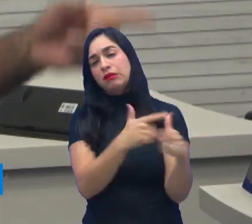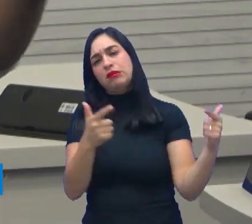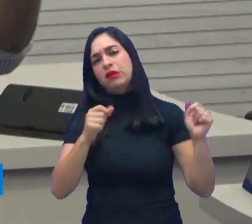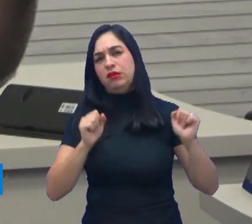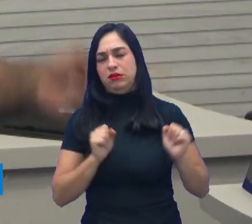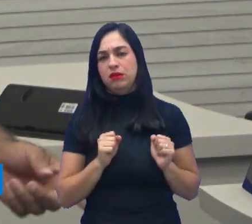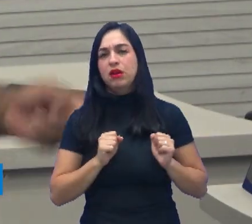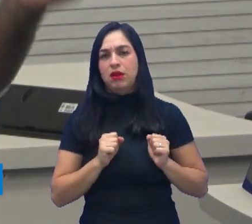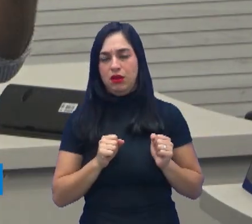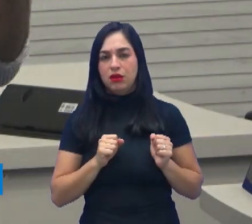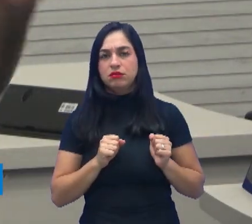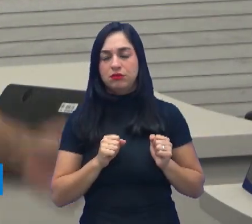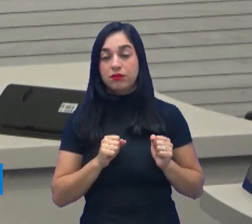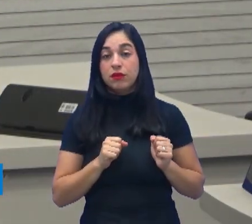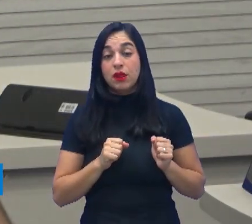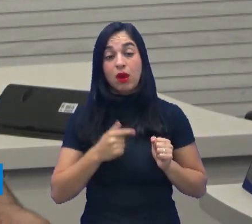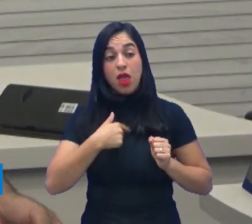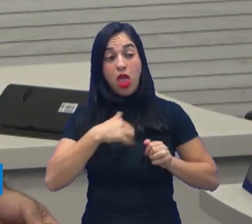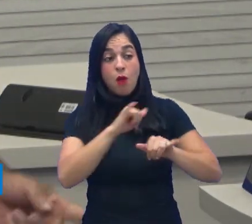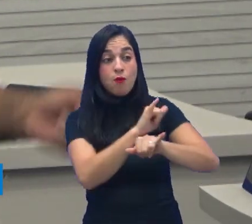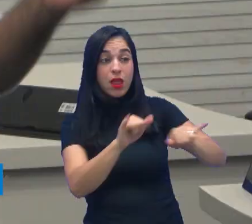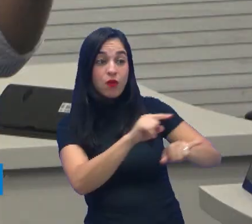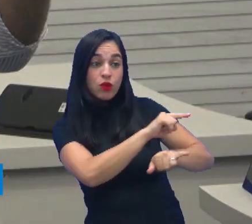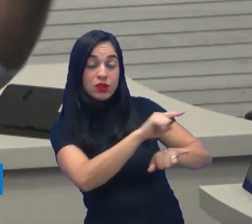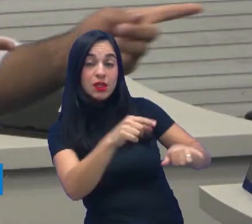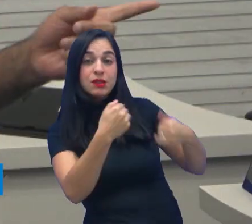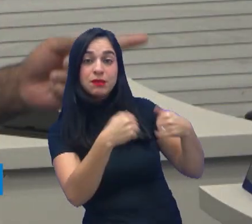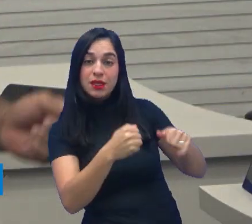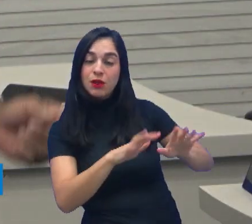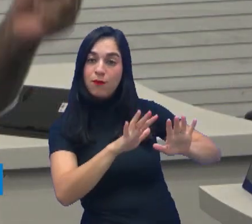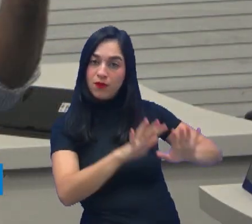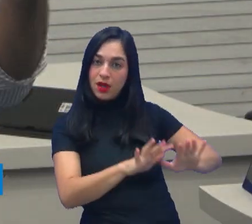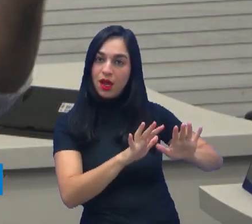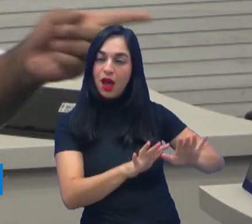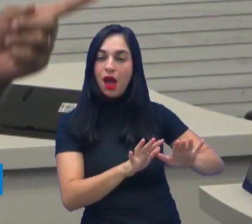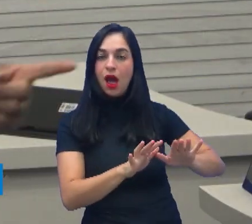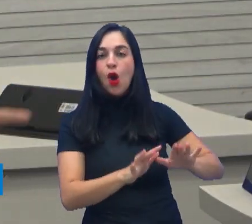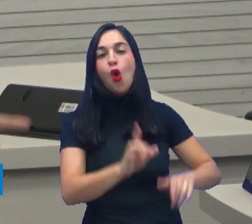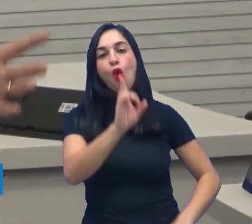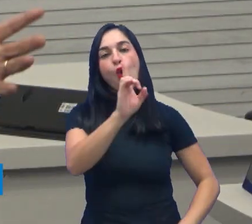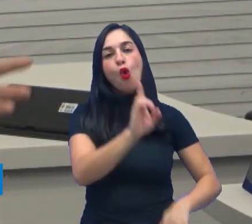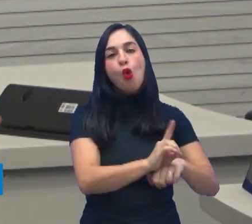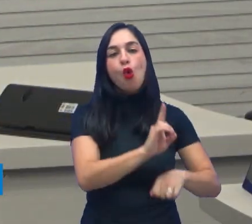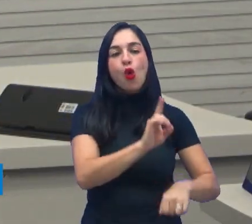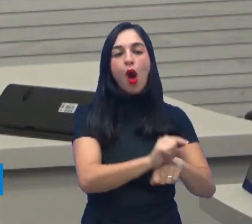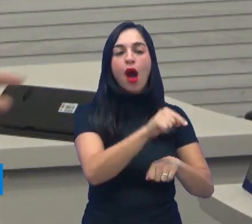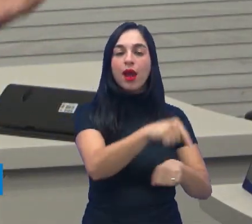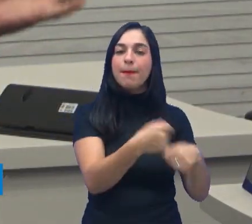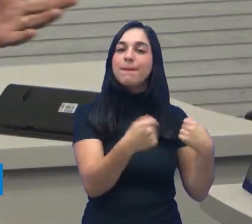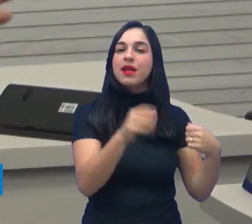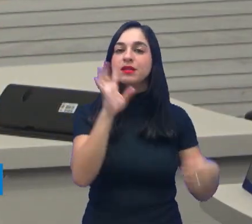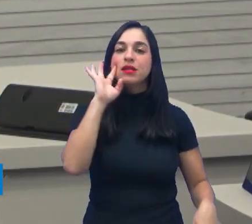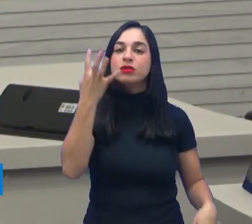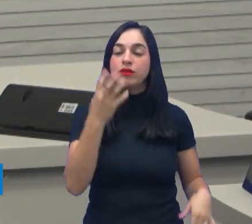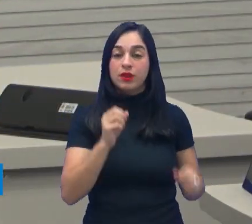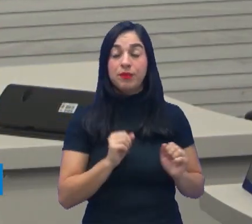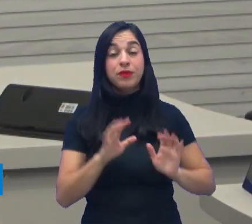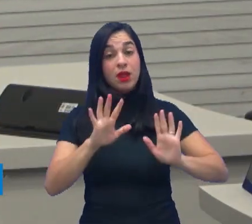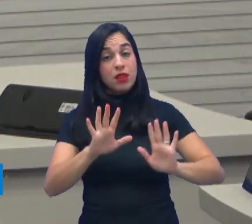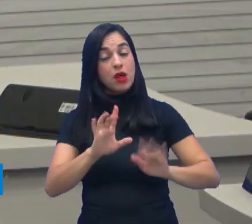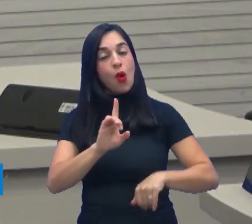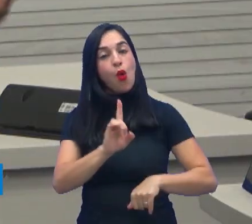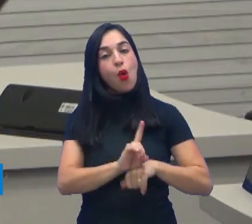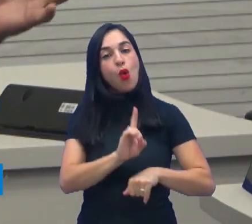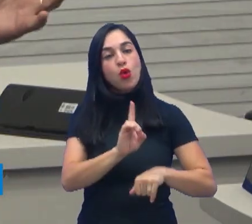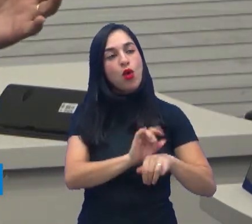comunidade, vocês precisam ficar aqui, o dono dessa área vai ter que providenciar. E sabe o que eles o dono da área ofereceu para